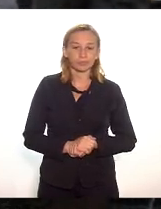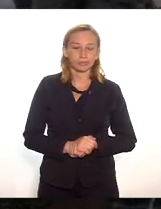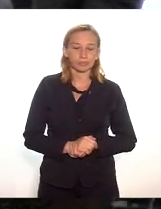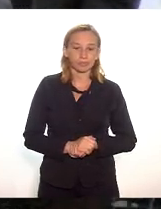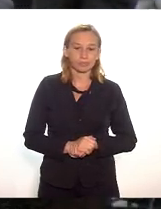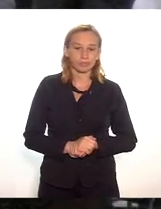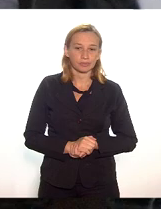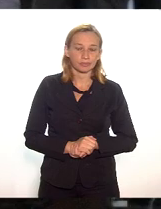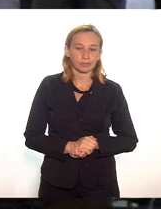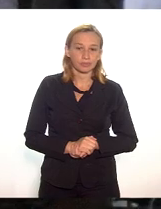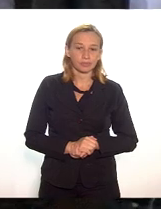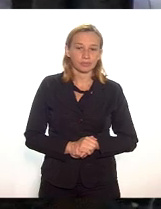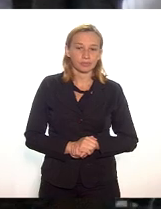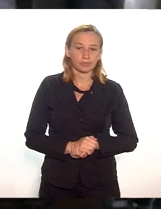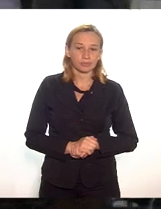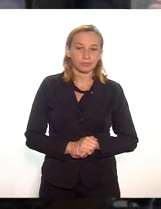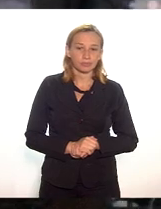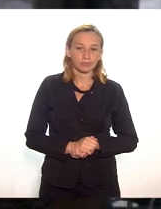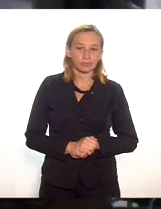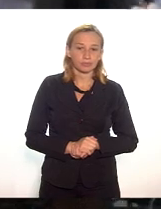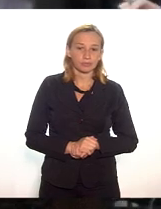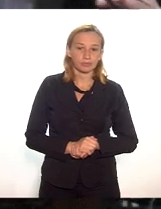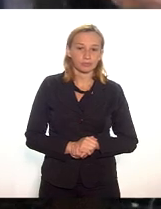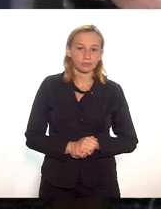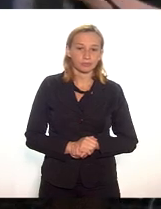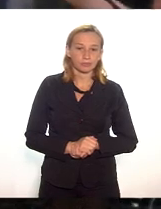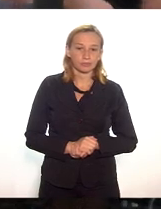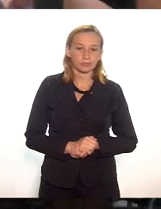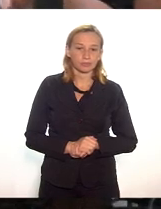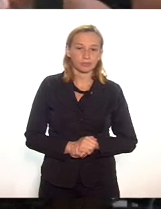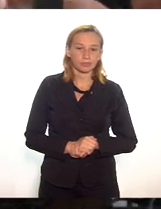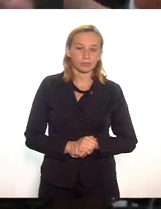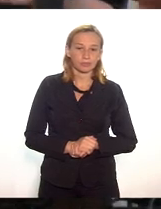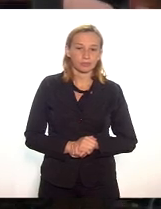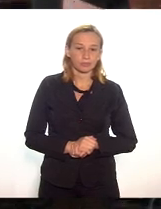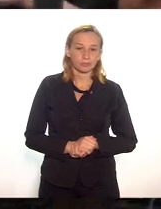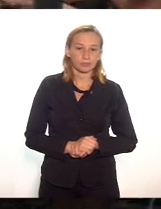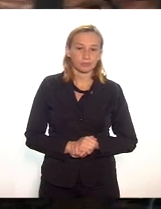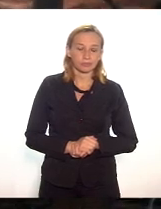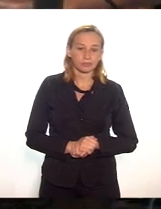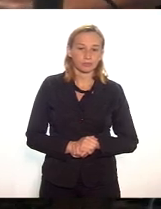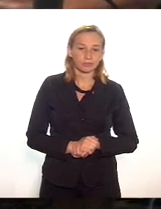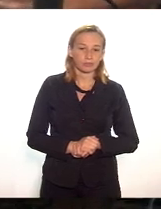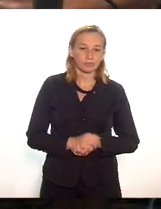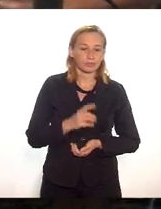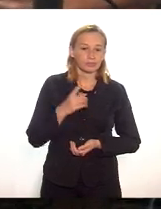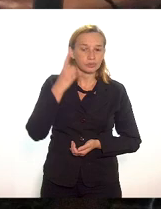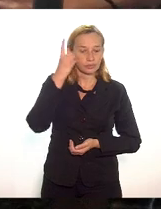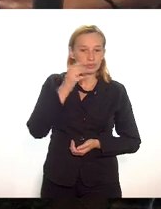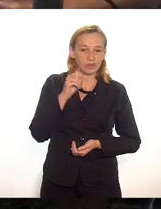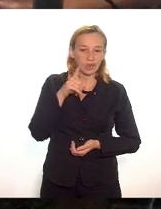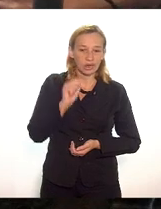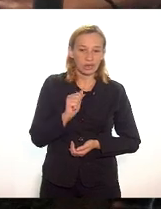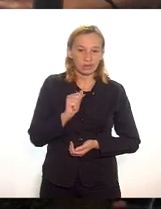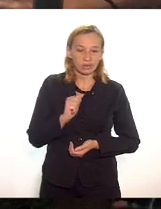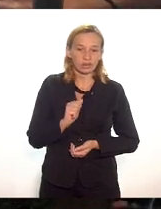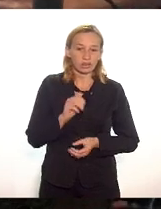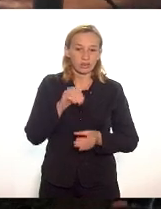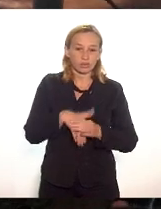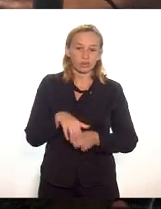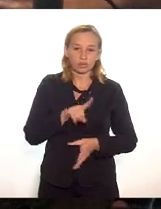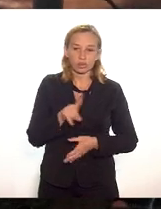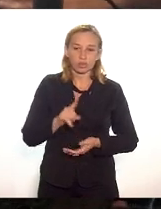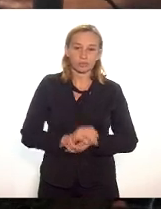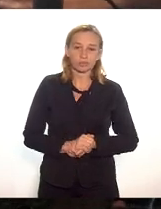É. Alana Passos votou